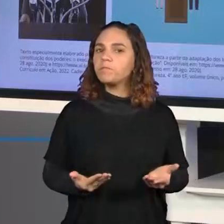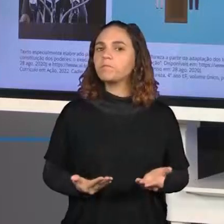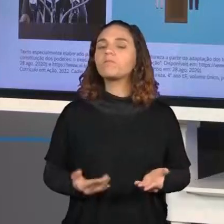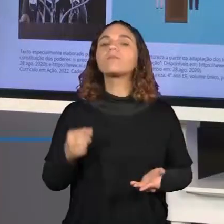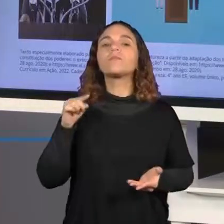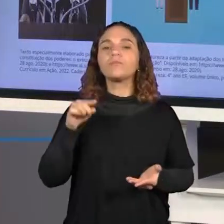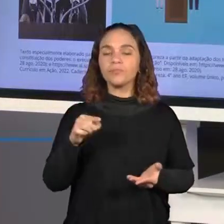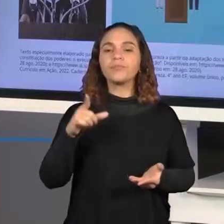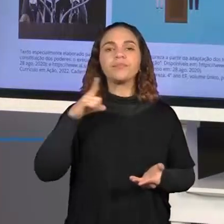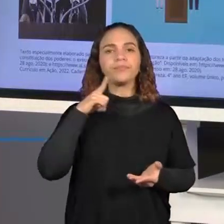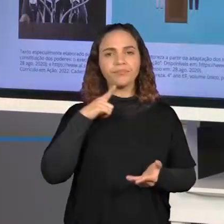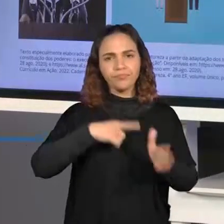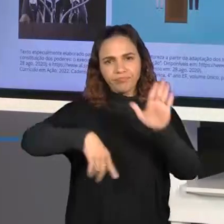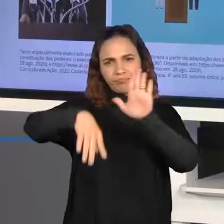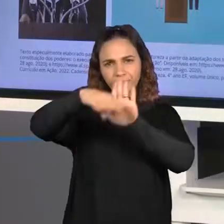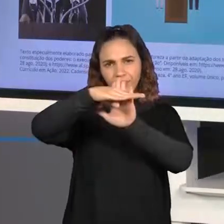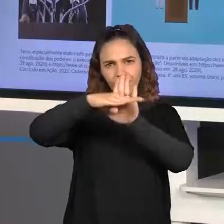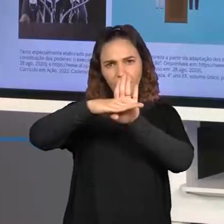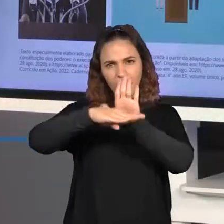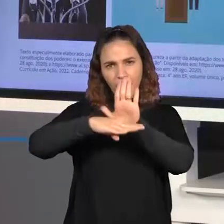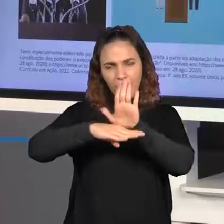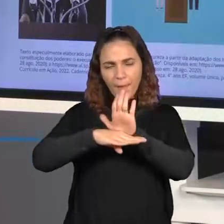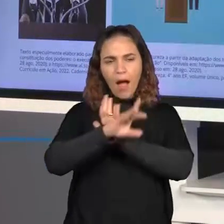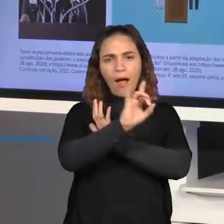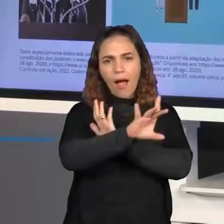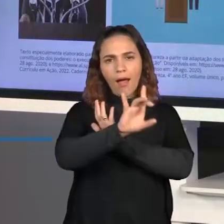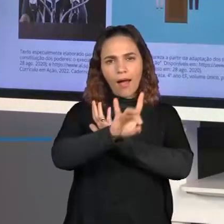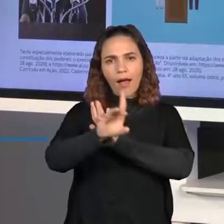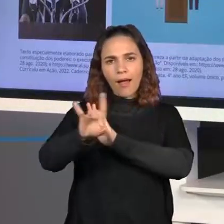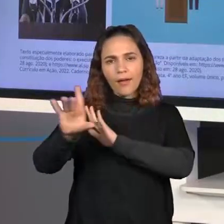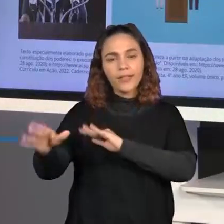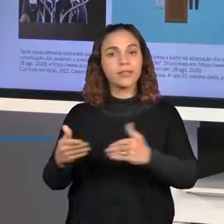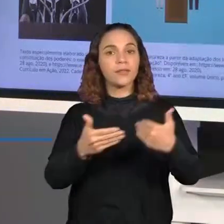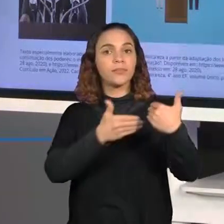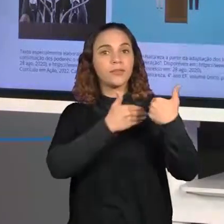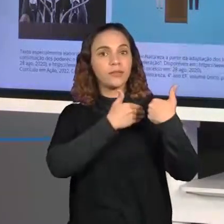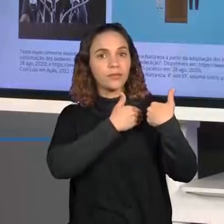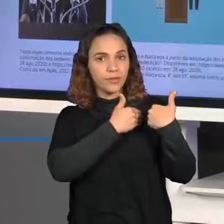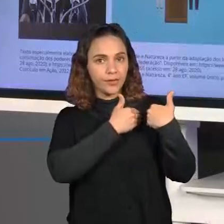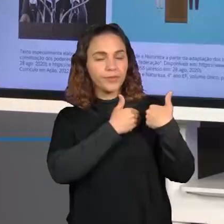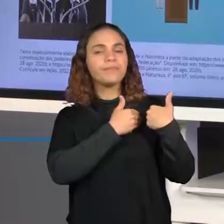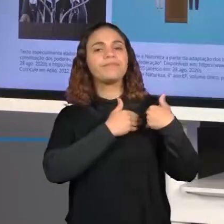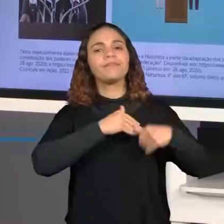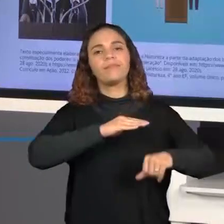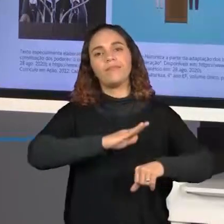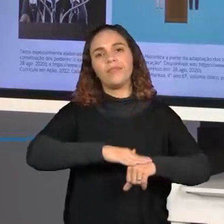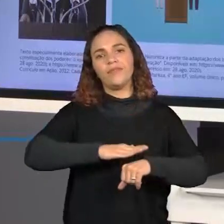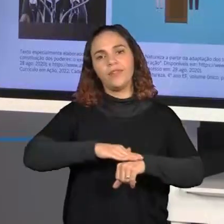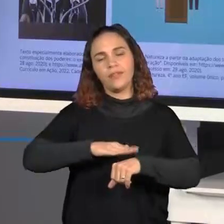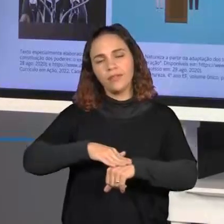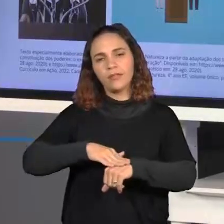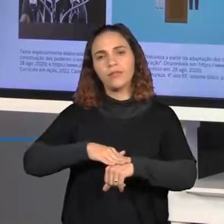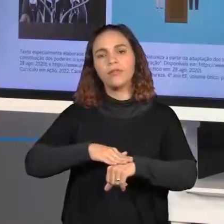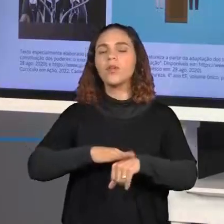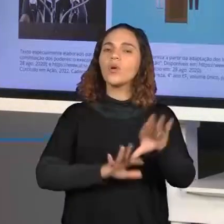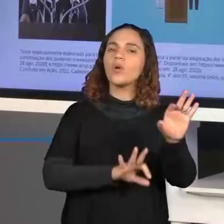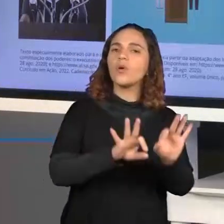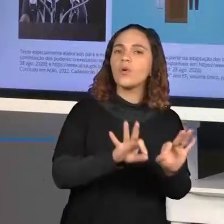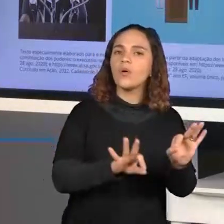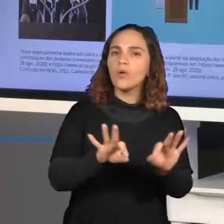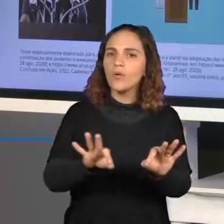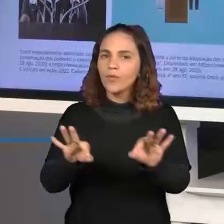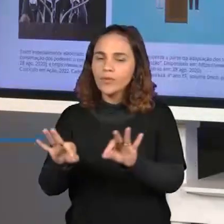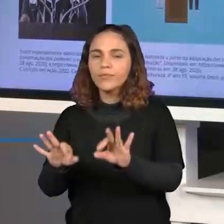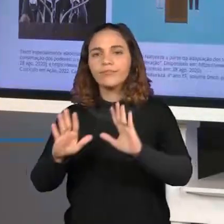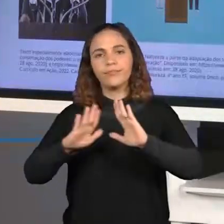um organograma de funções onde cada um é responsável por algo para organizar toda